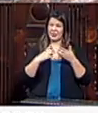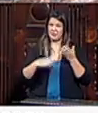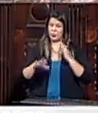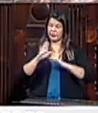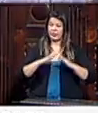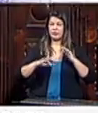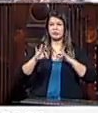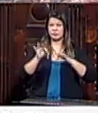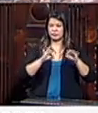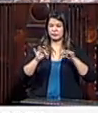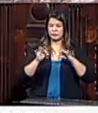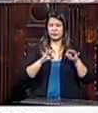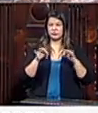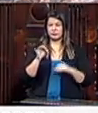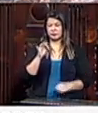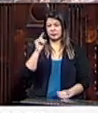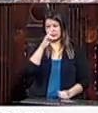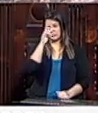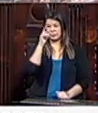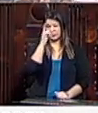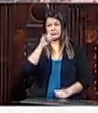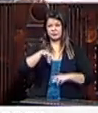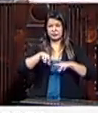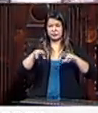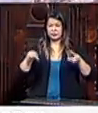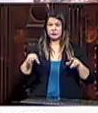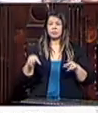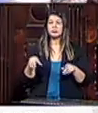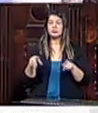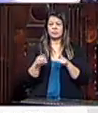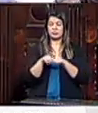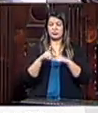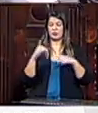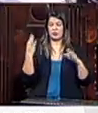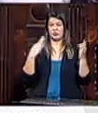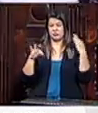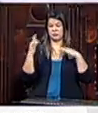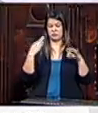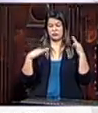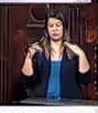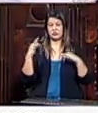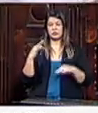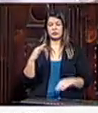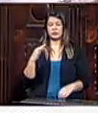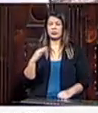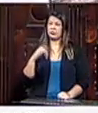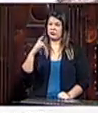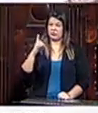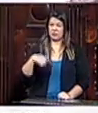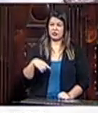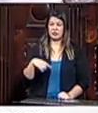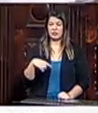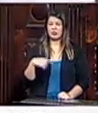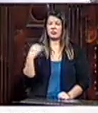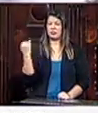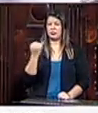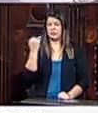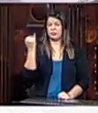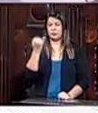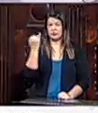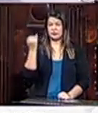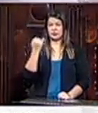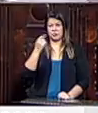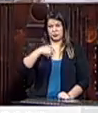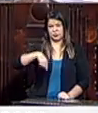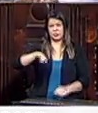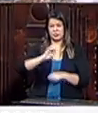que votei favorável, porque realmente essa parte turística é uma atividade econômica muito importante para o nosso estado.